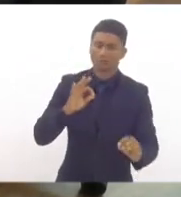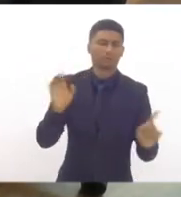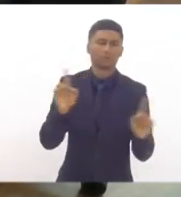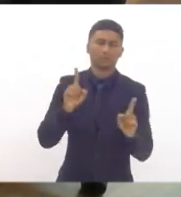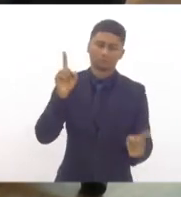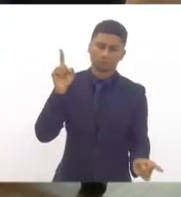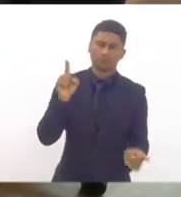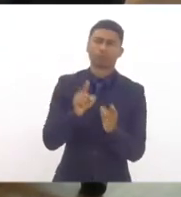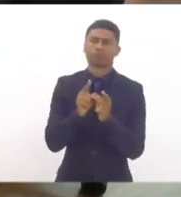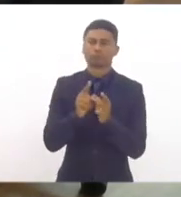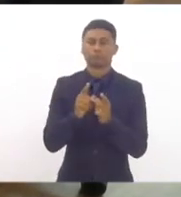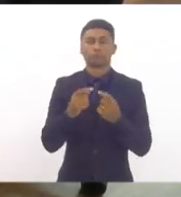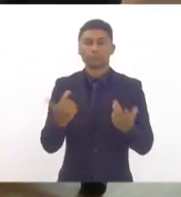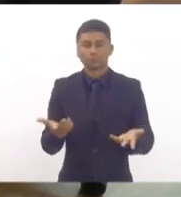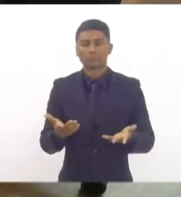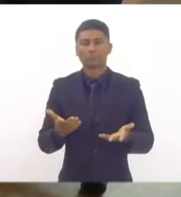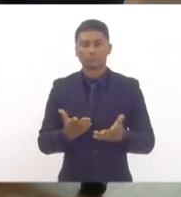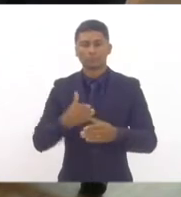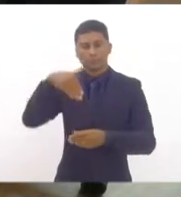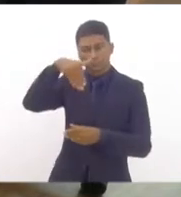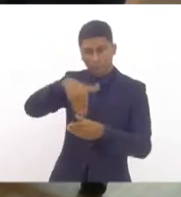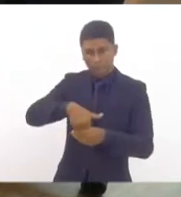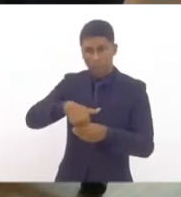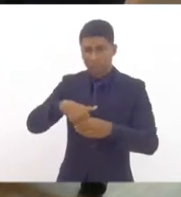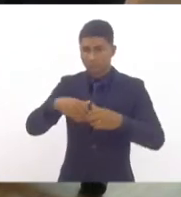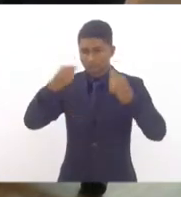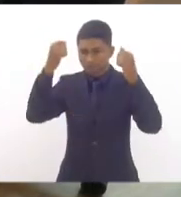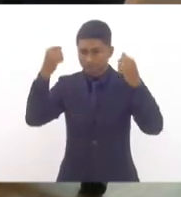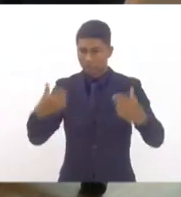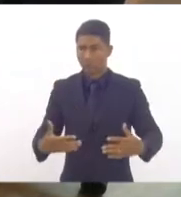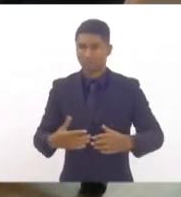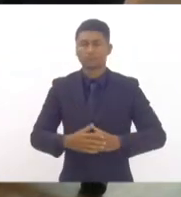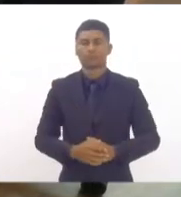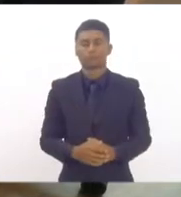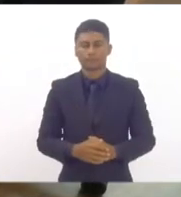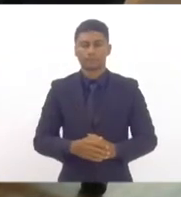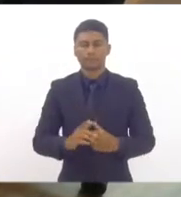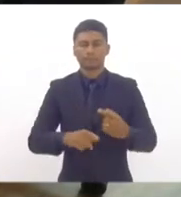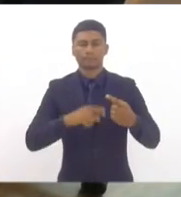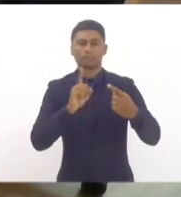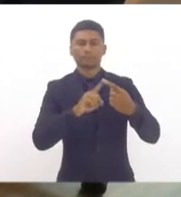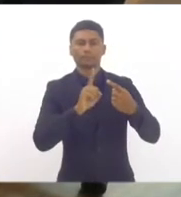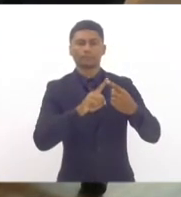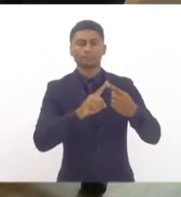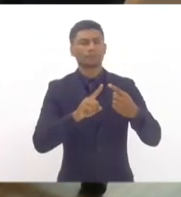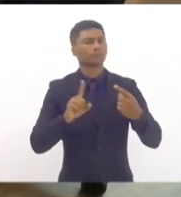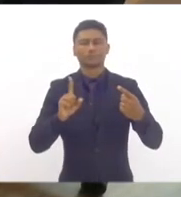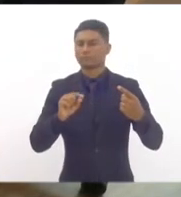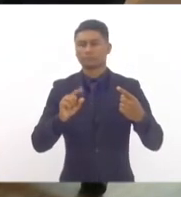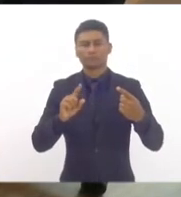muitos, então eu já vou declarar aqui meu voto. Meu primeiro voto é pela recondução da